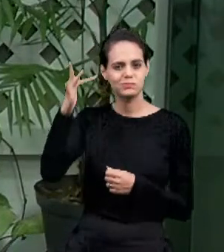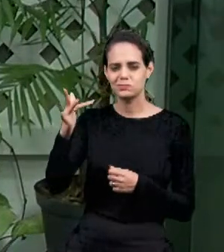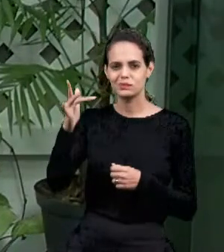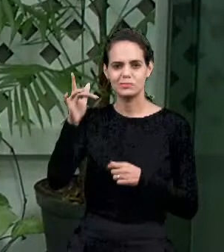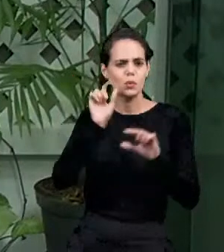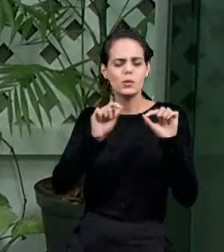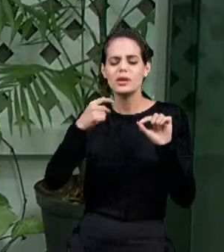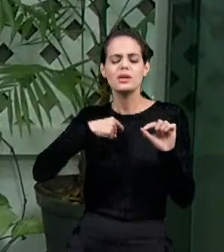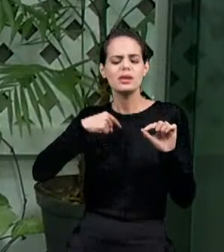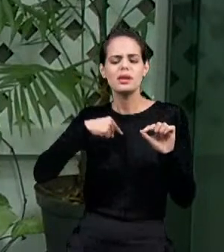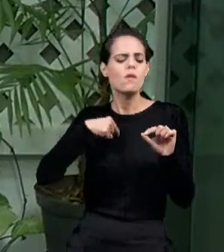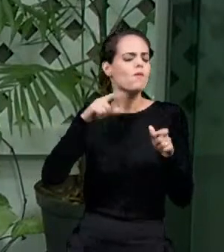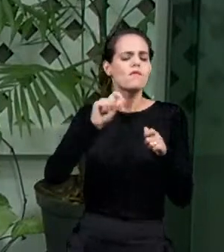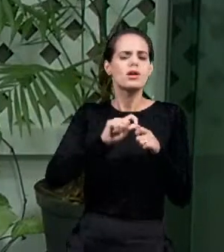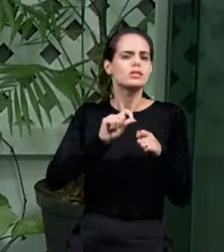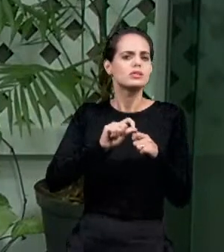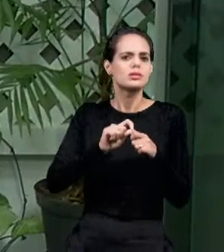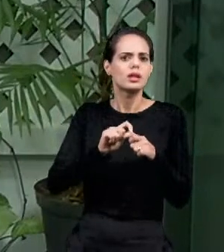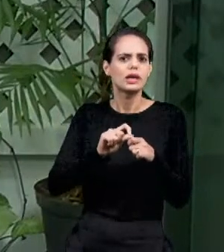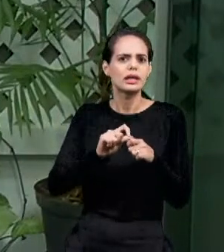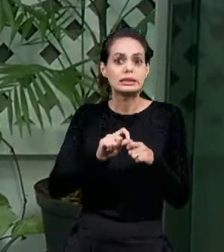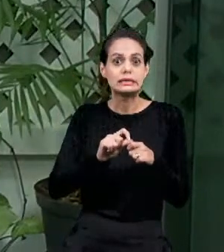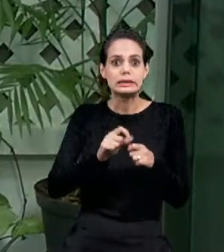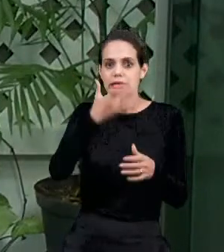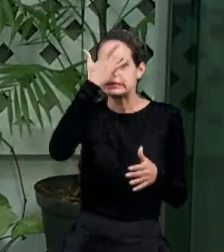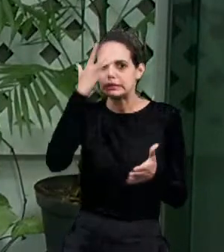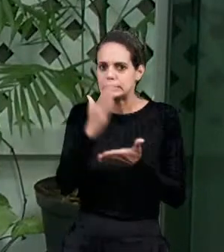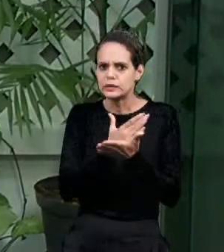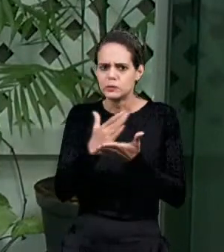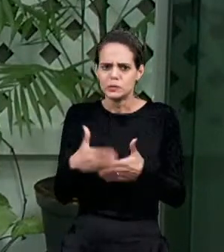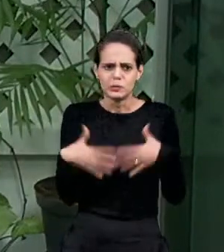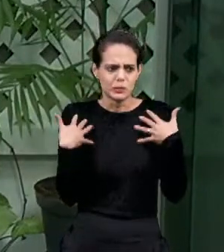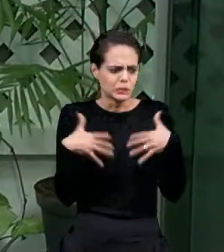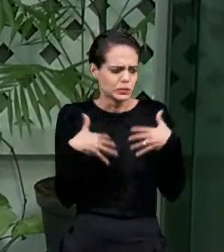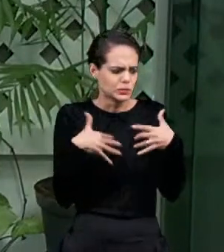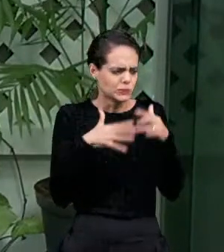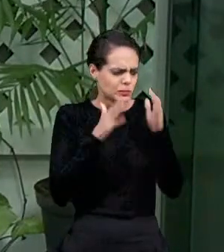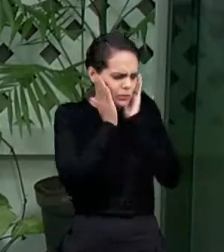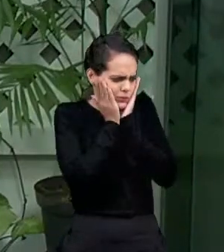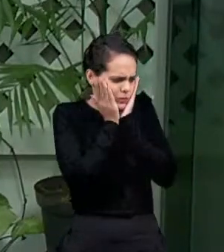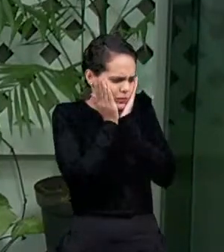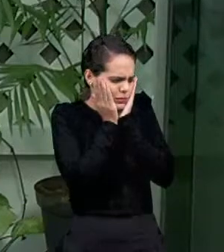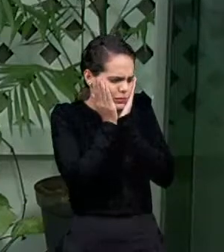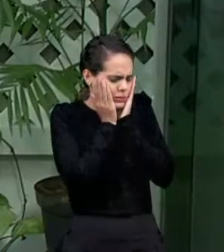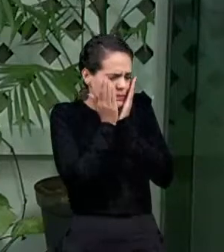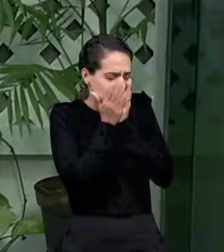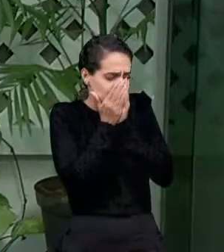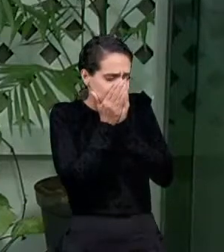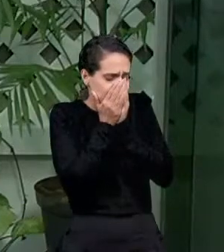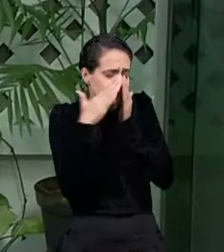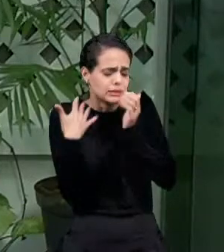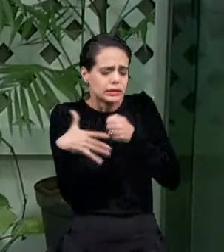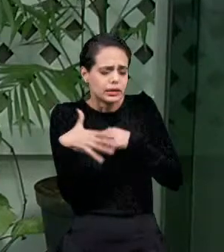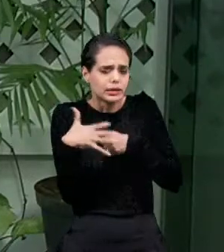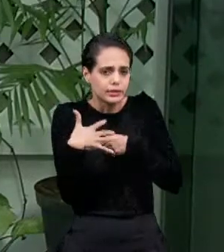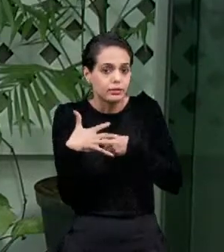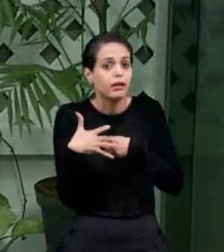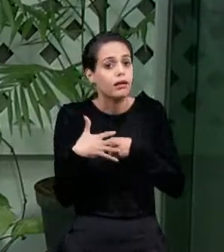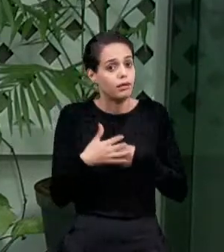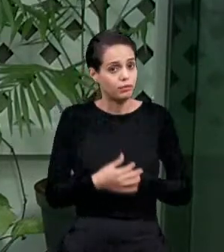vida. E alguns se desesperam até. Mas é uma palavra que vem acompanhando os